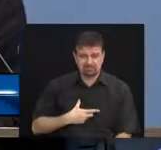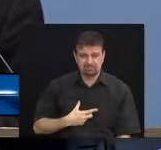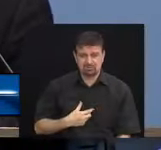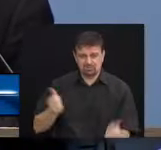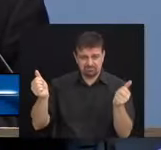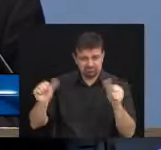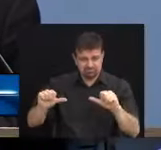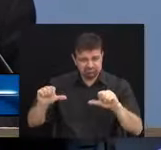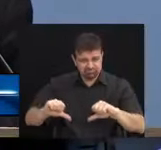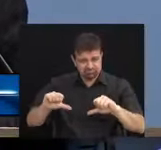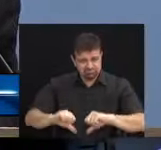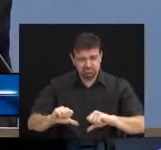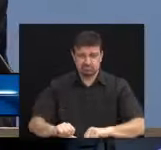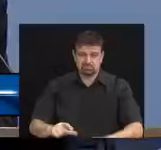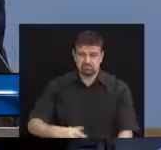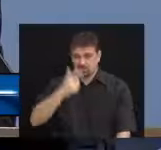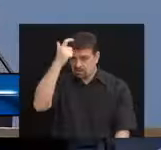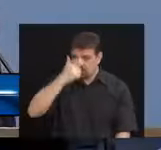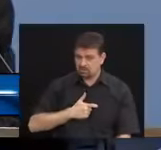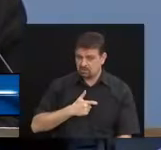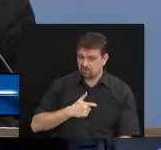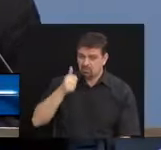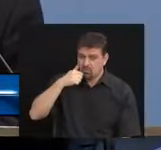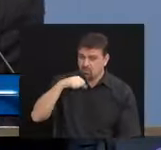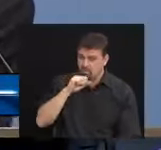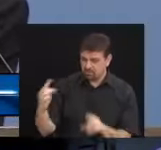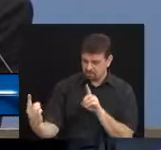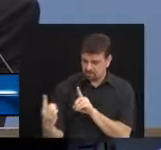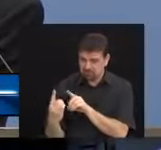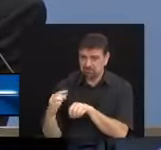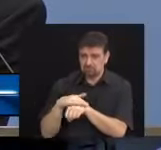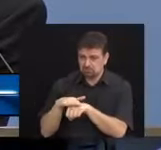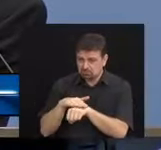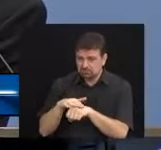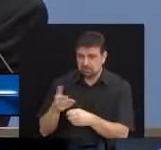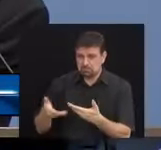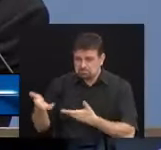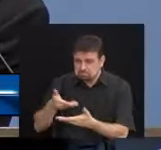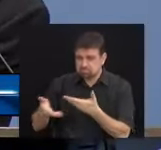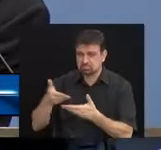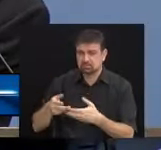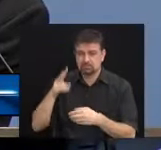é assustador, eu falando com aquela mãe, eu lembrei do slogan